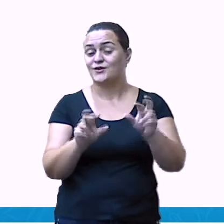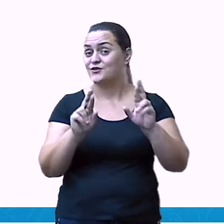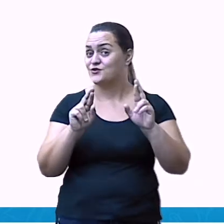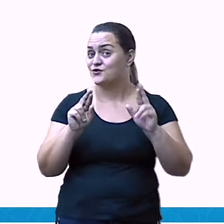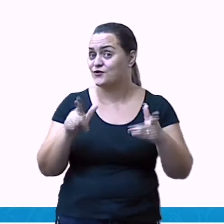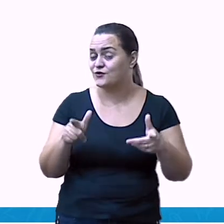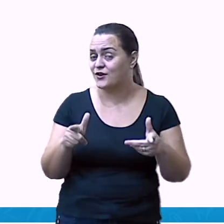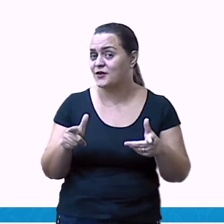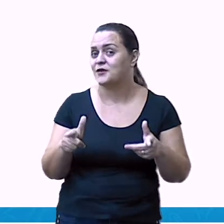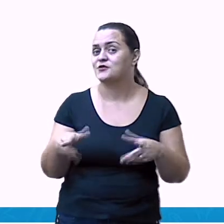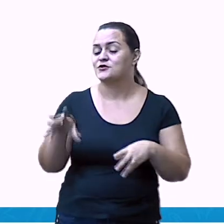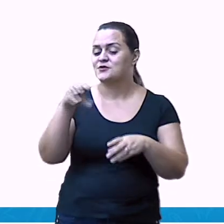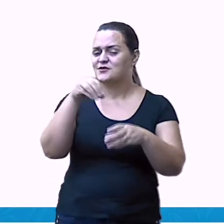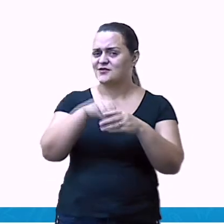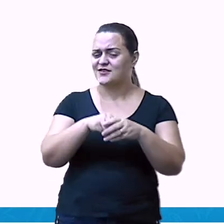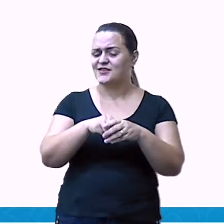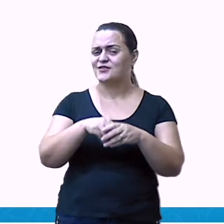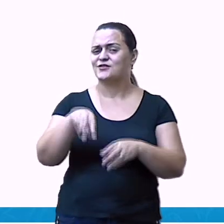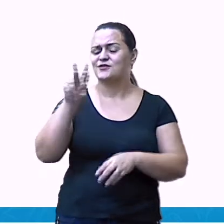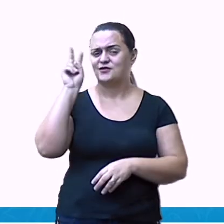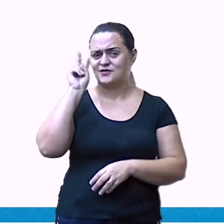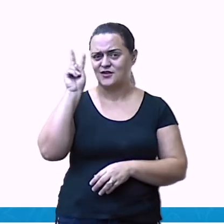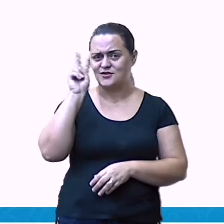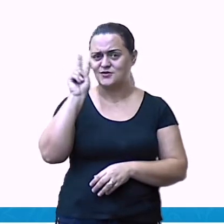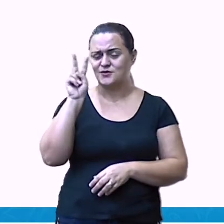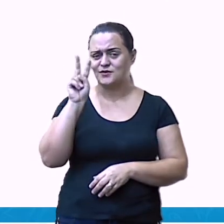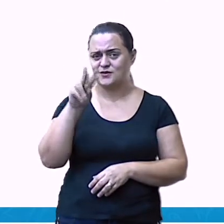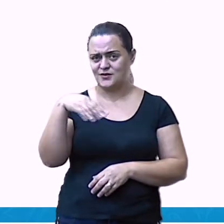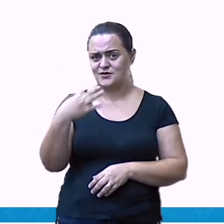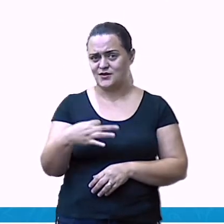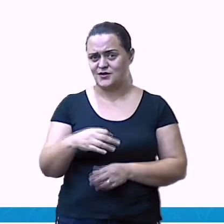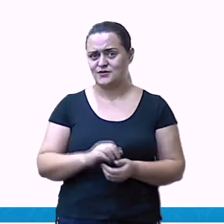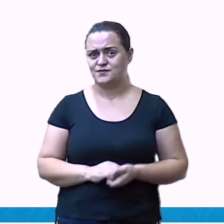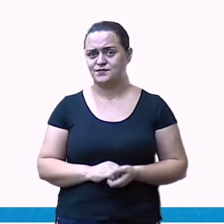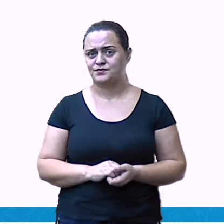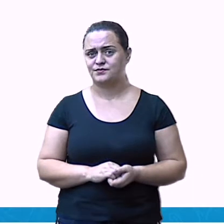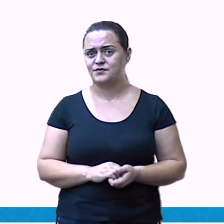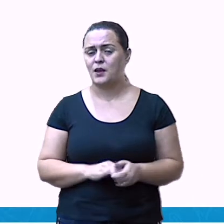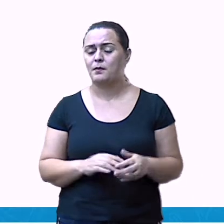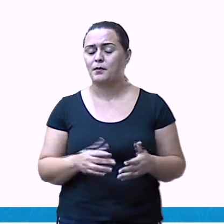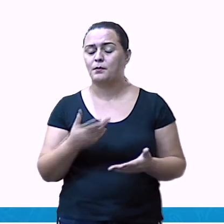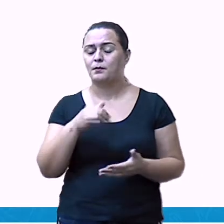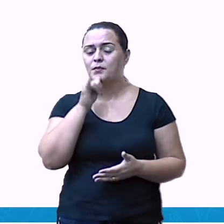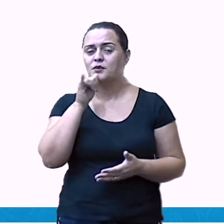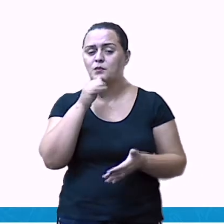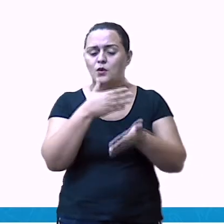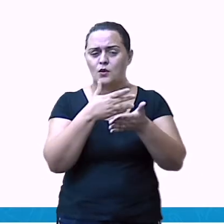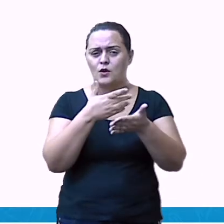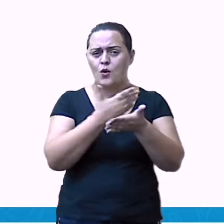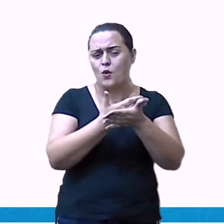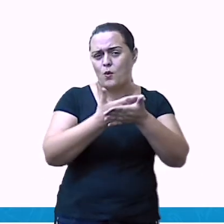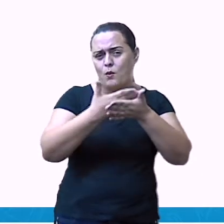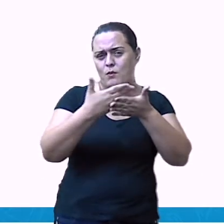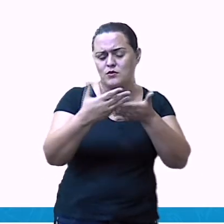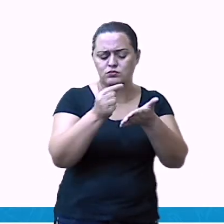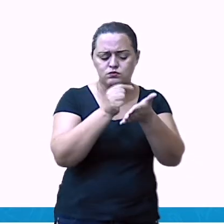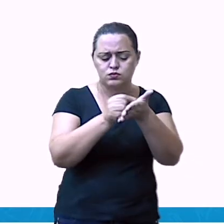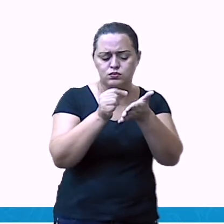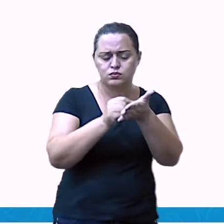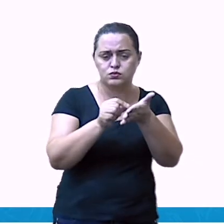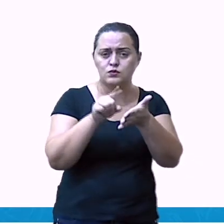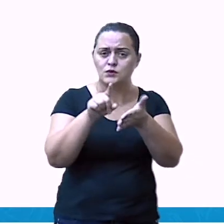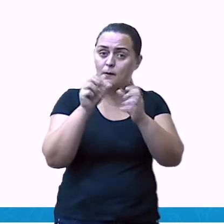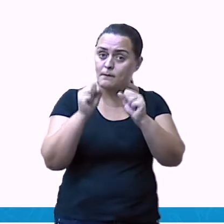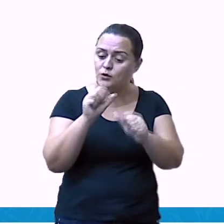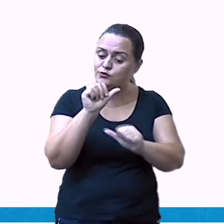Então é isso, você pode modificar o início, o meio, o fim. Nas questões dos elementos atuais, por exemplo, se